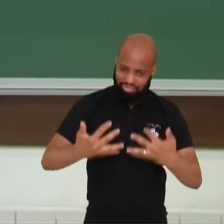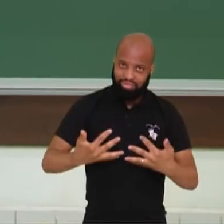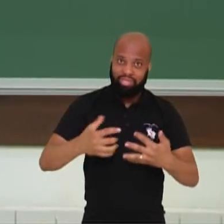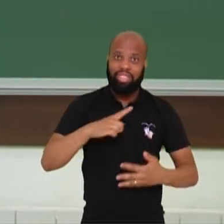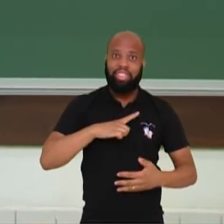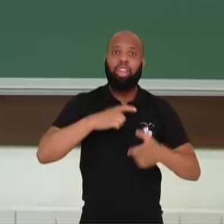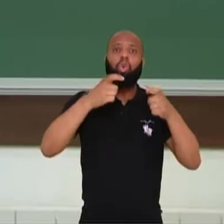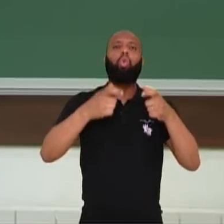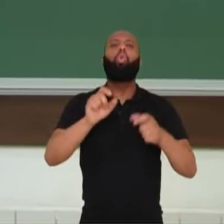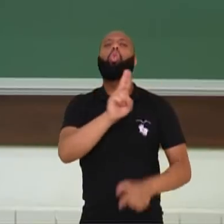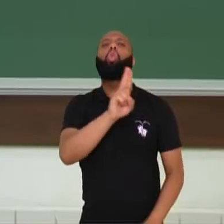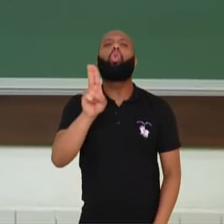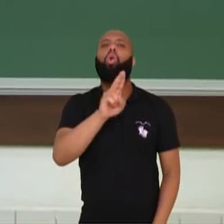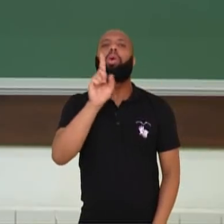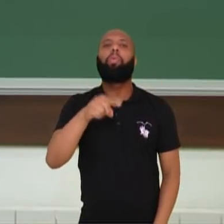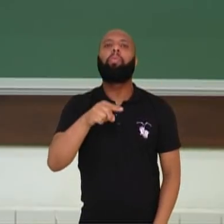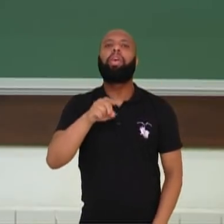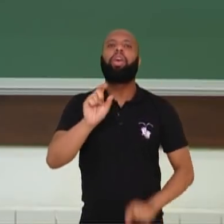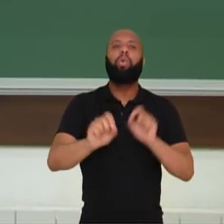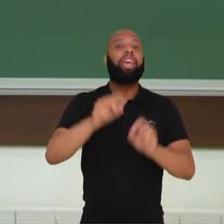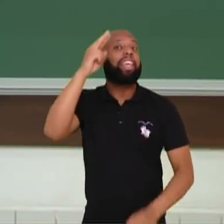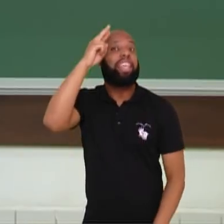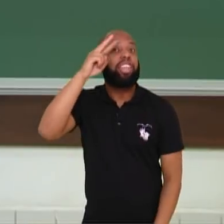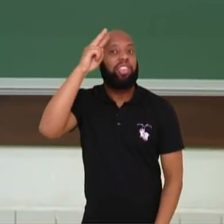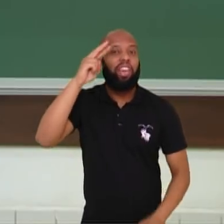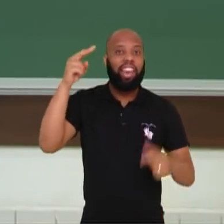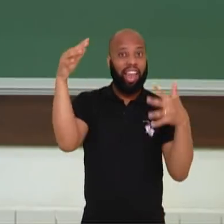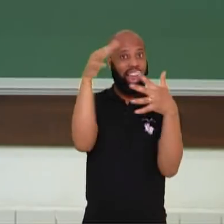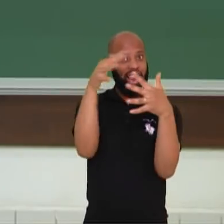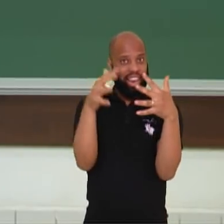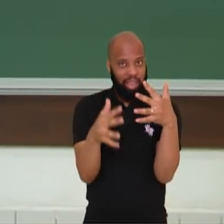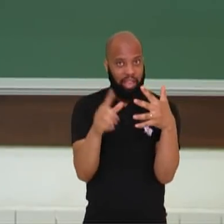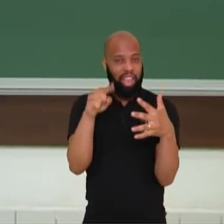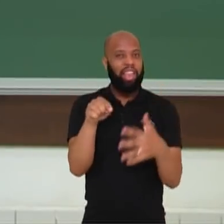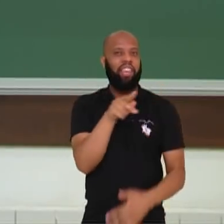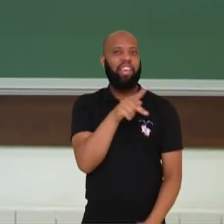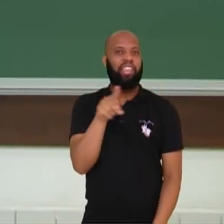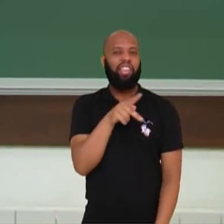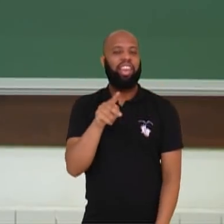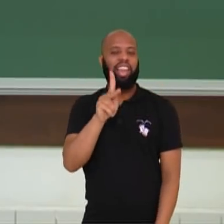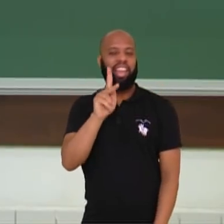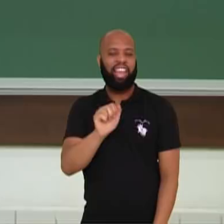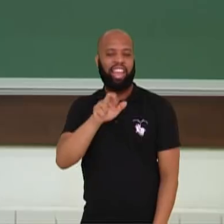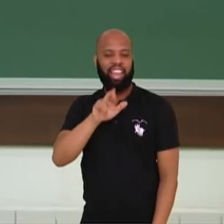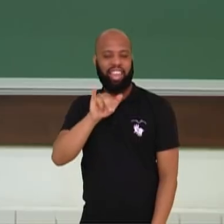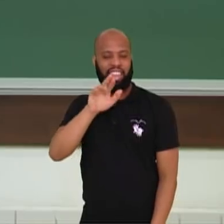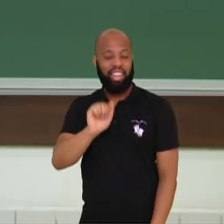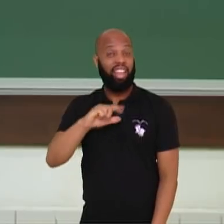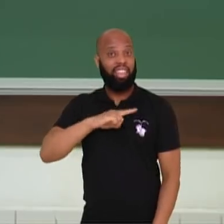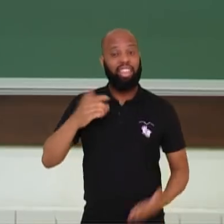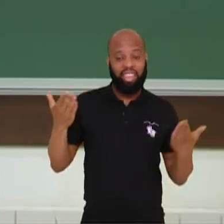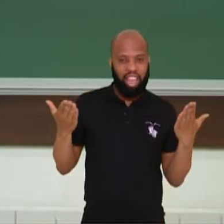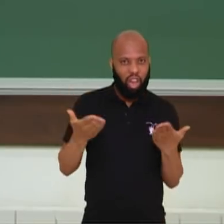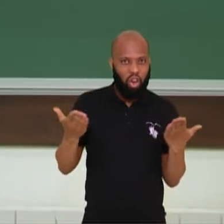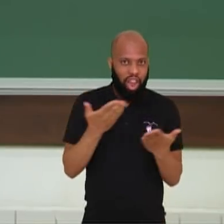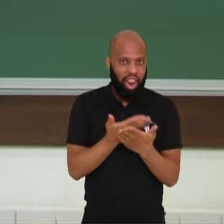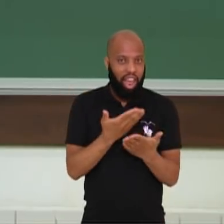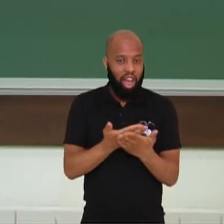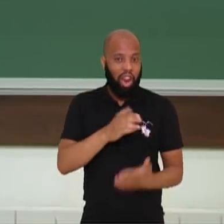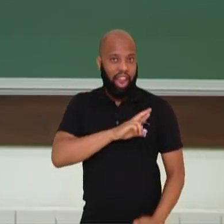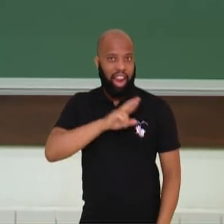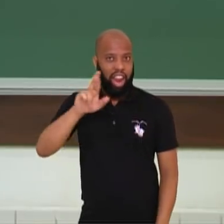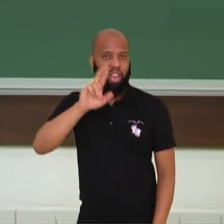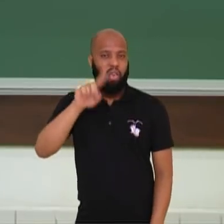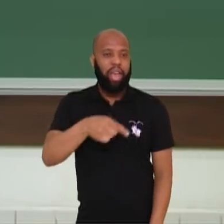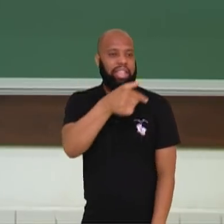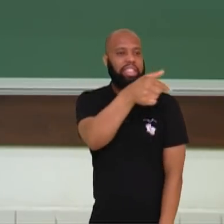Esse canal é da professora Karina. E essa aula sobre religião é a aula número